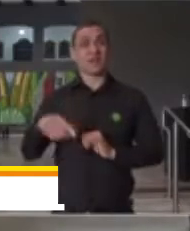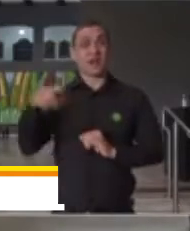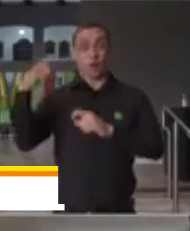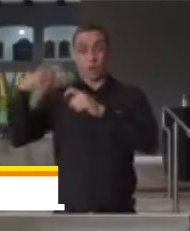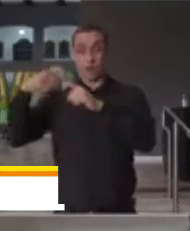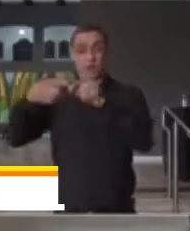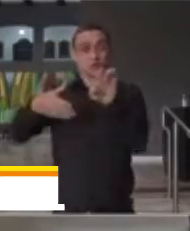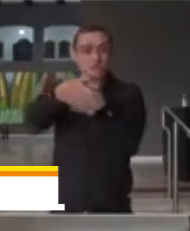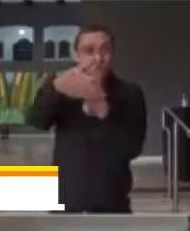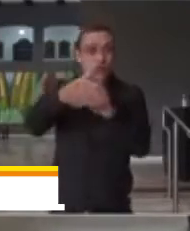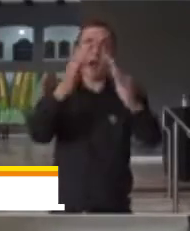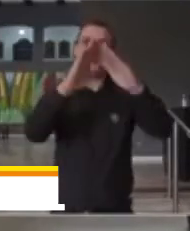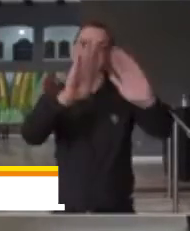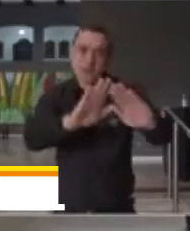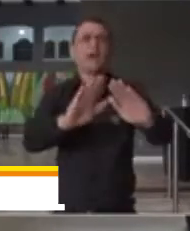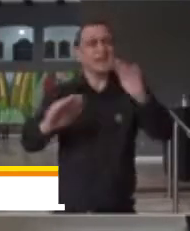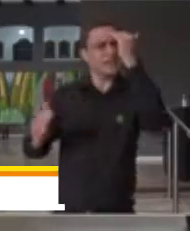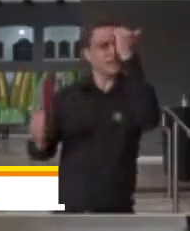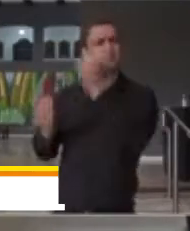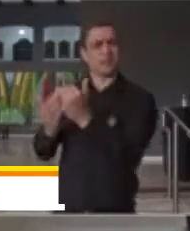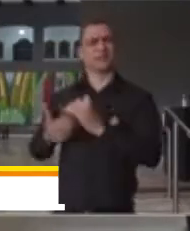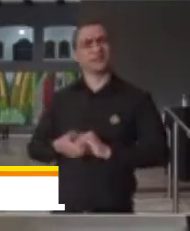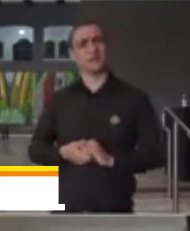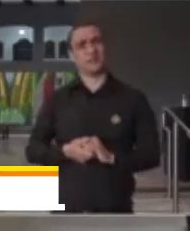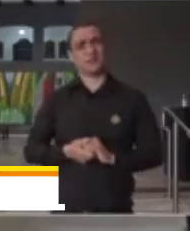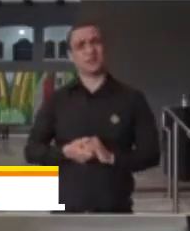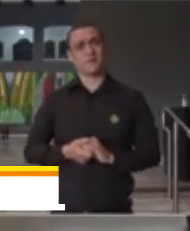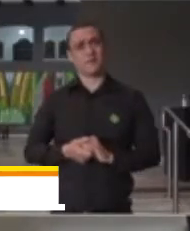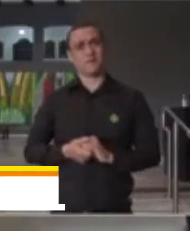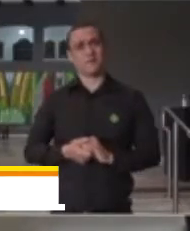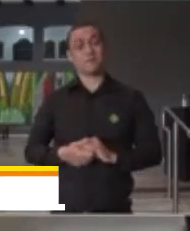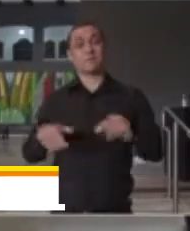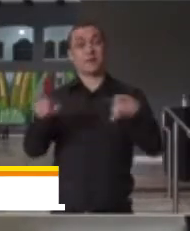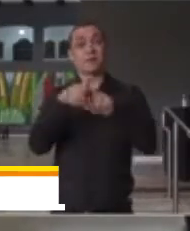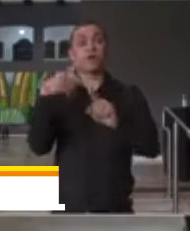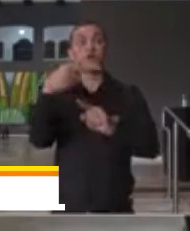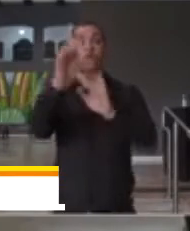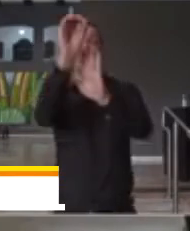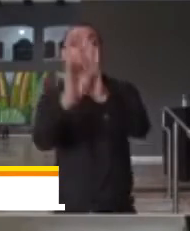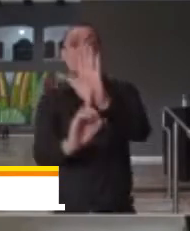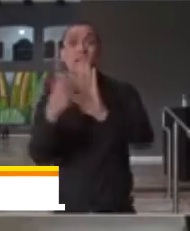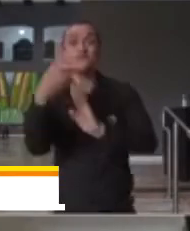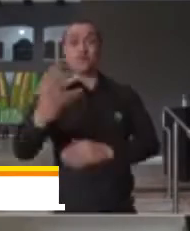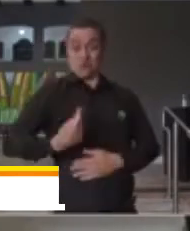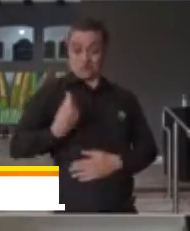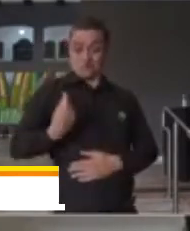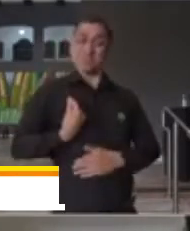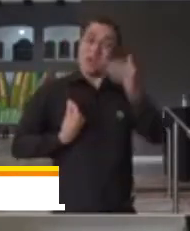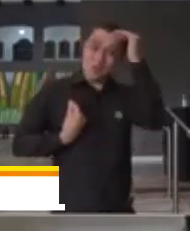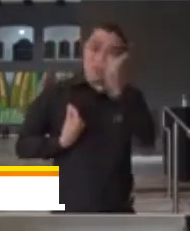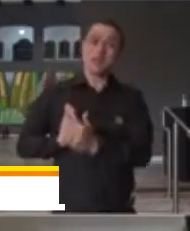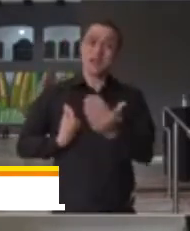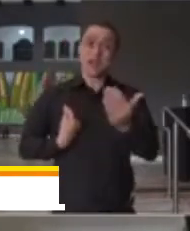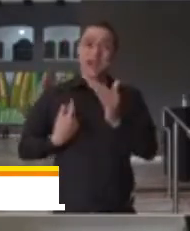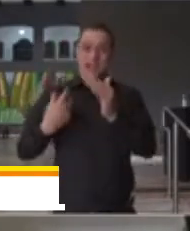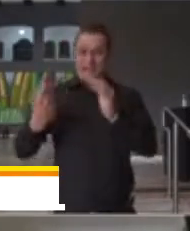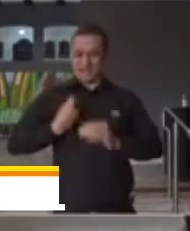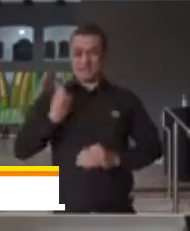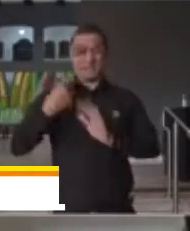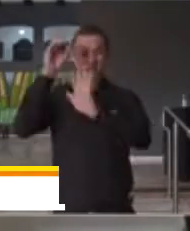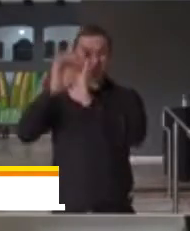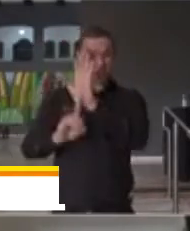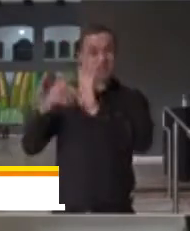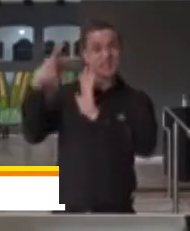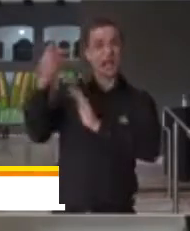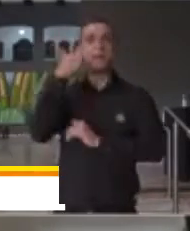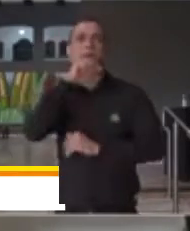orientação de isolamento e respeitem o seu direito de viver o direito de viver da